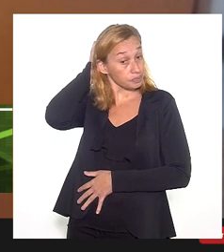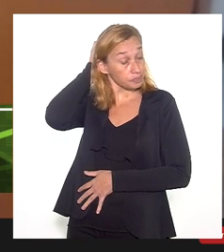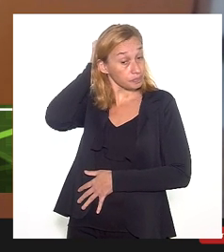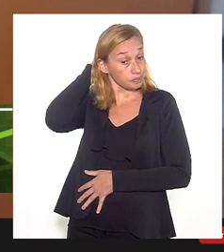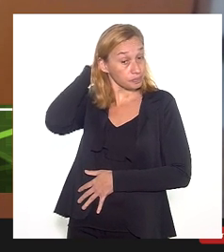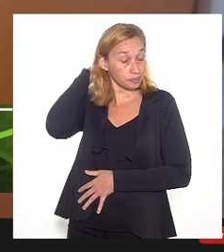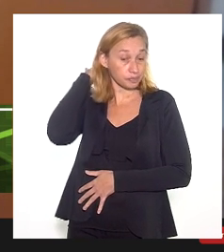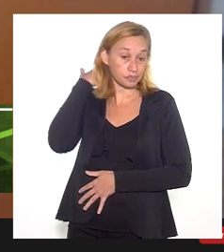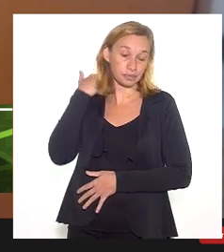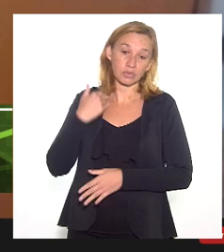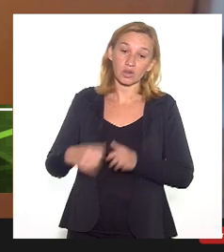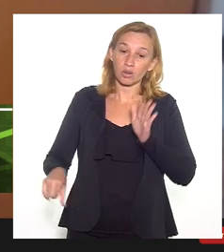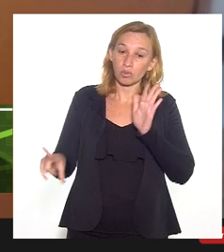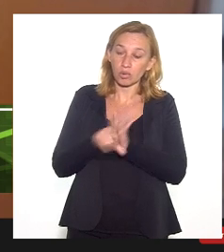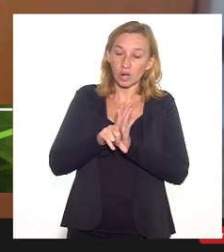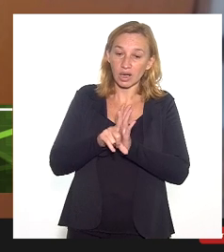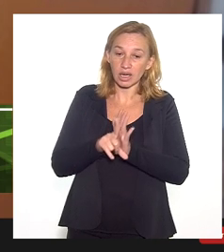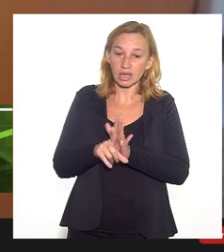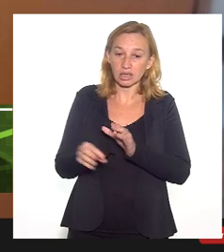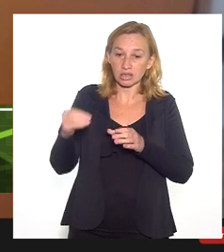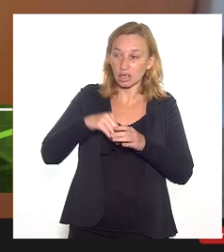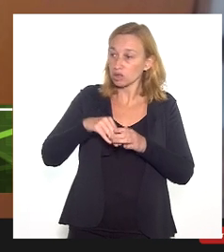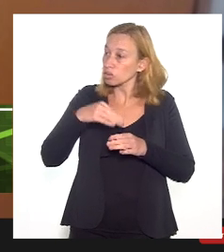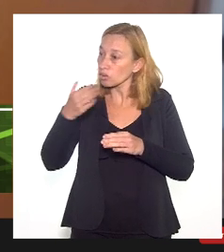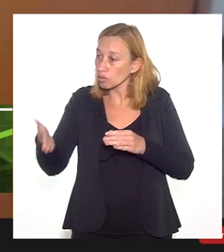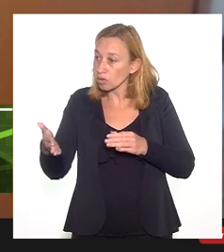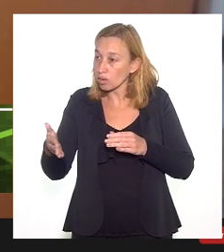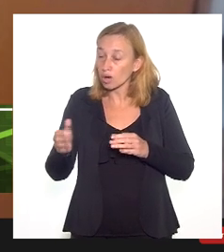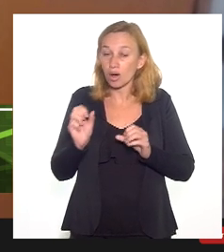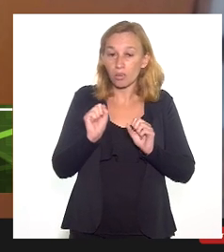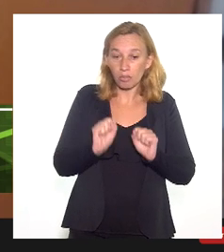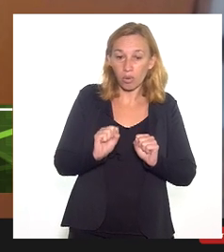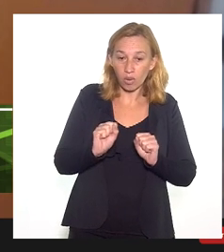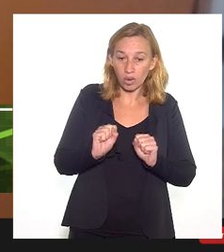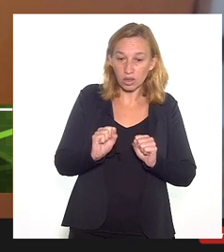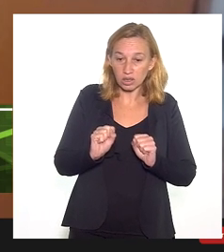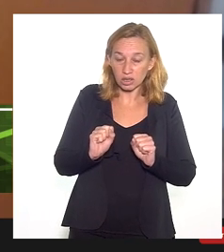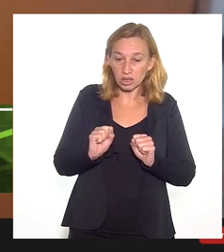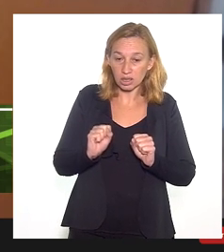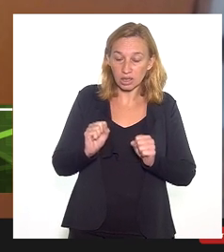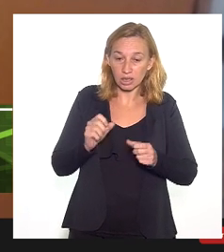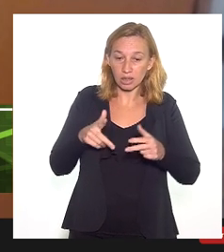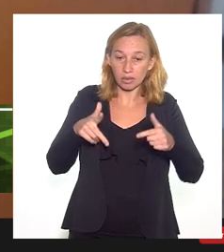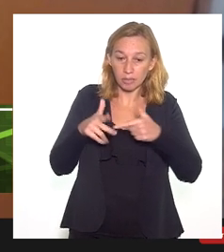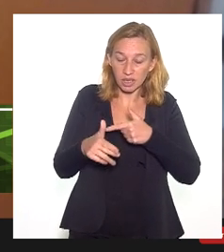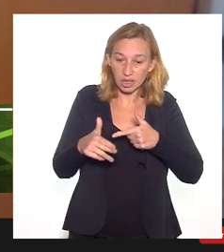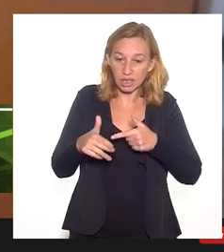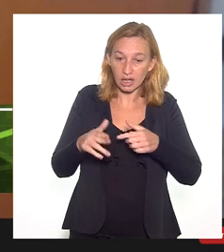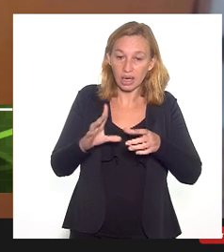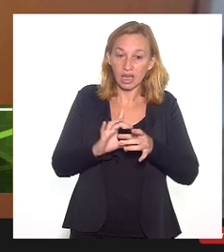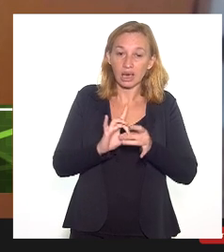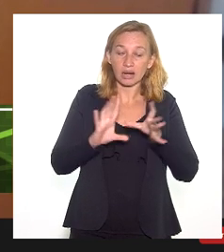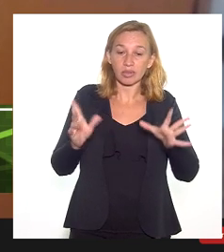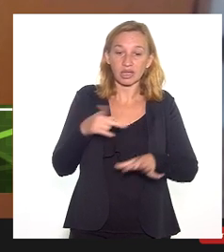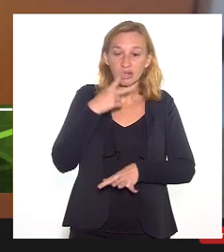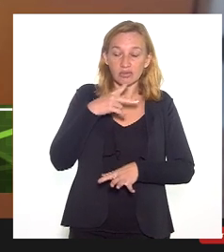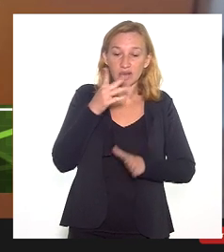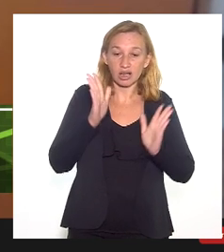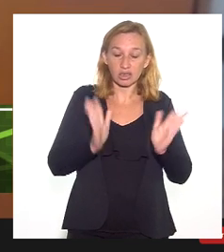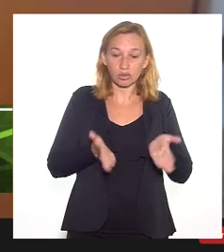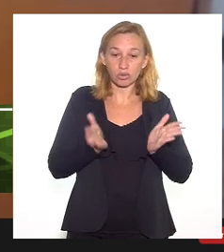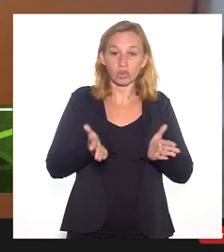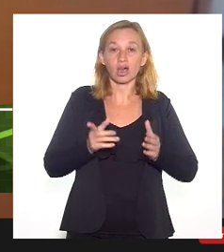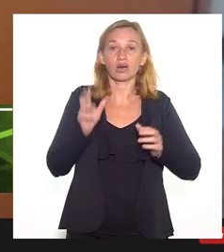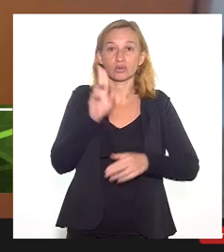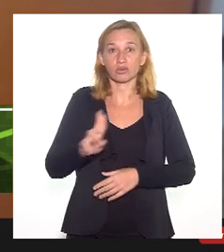seja interna ou externa, pode reprimir a liberdade de expressão no ambiente universitário.